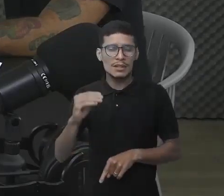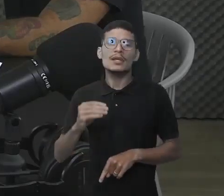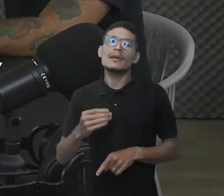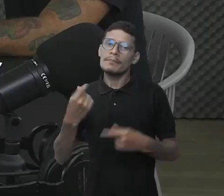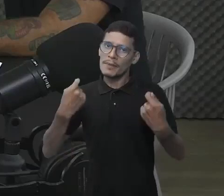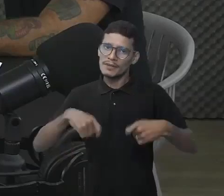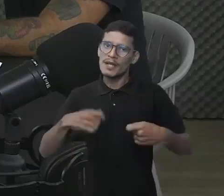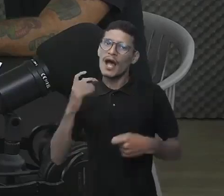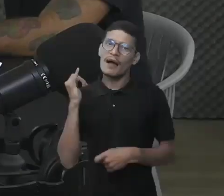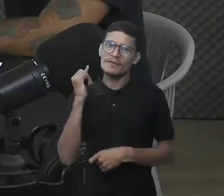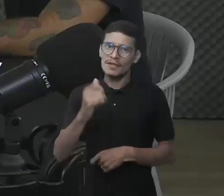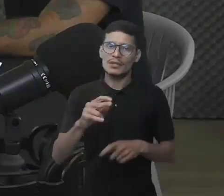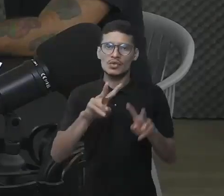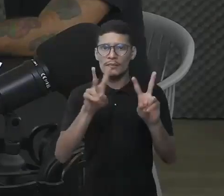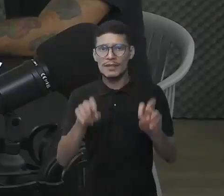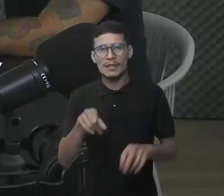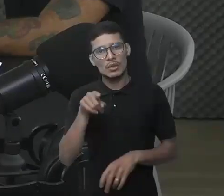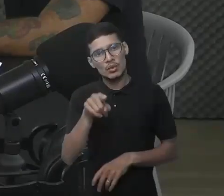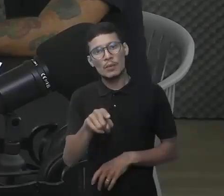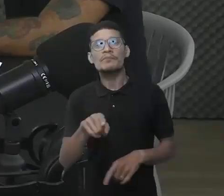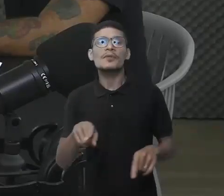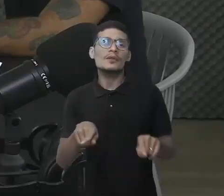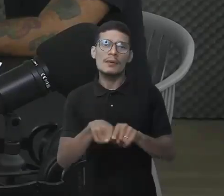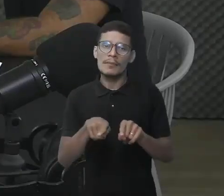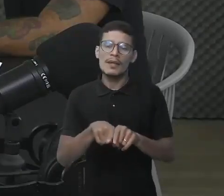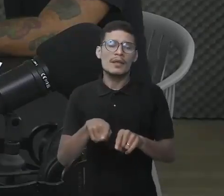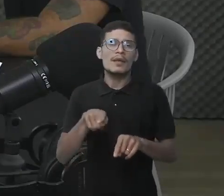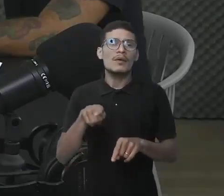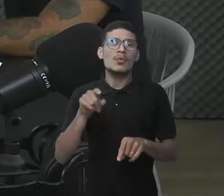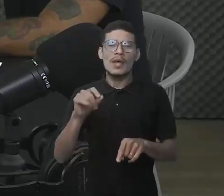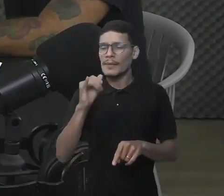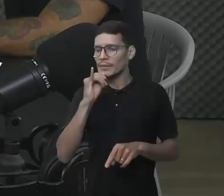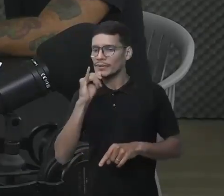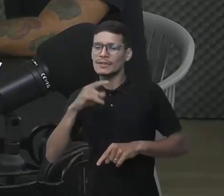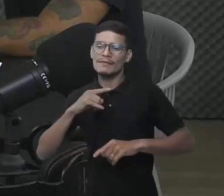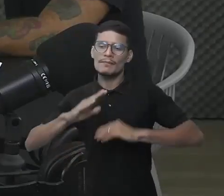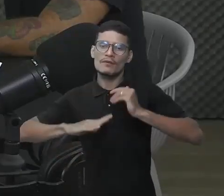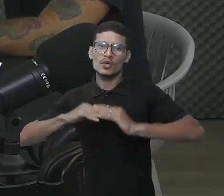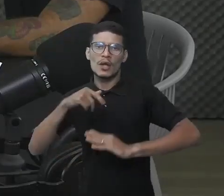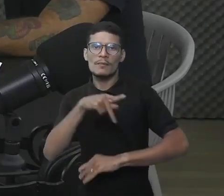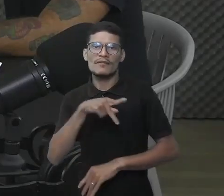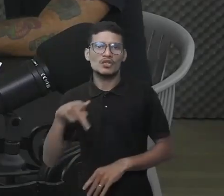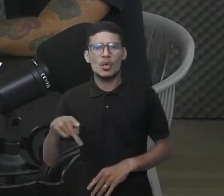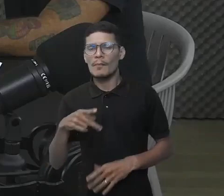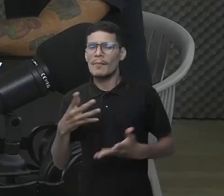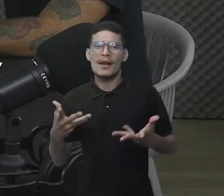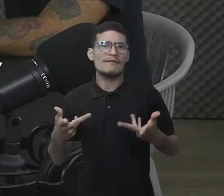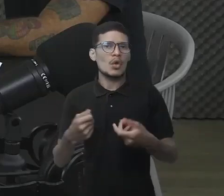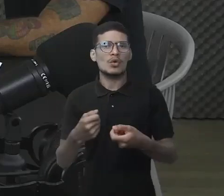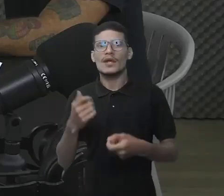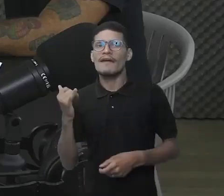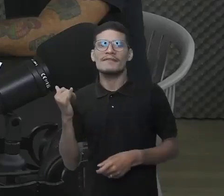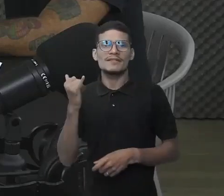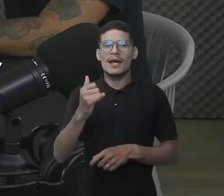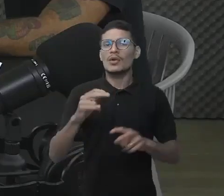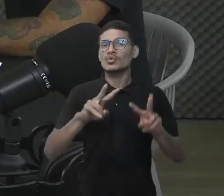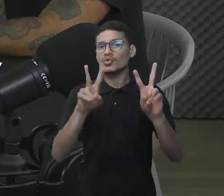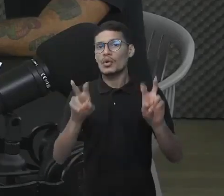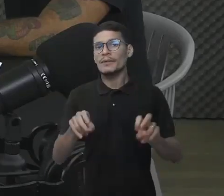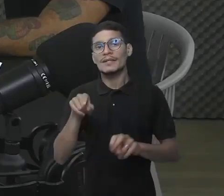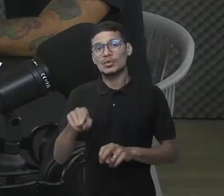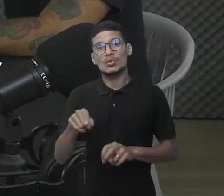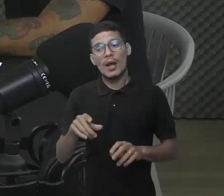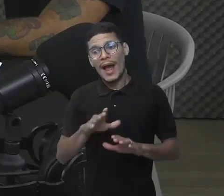fez, contando com professores maravilhosos que deram conta aí do recado, da sensibilização desses profissionais para ter atenção à